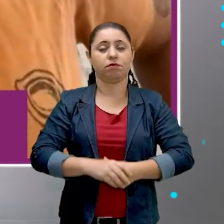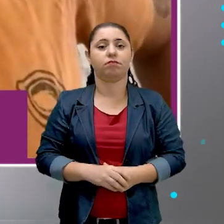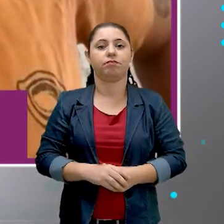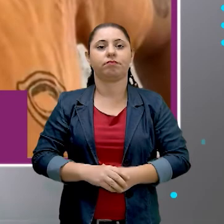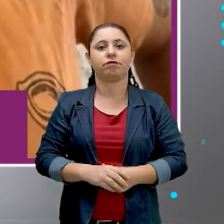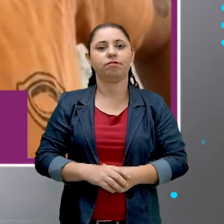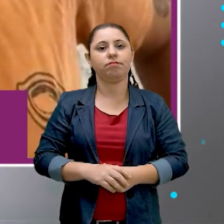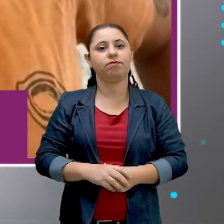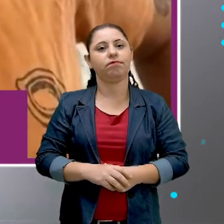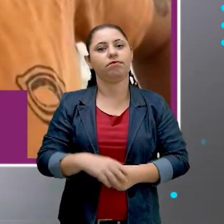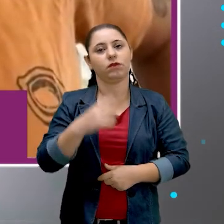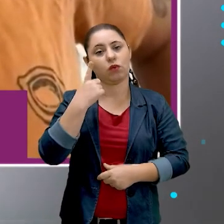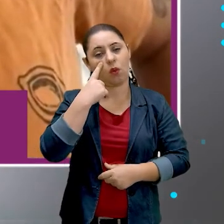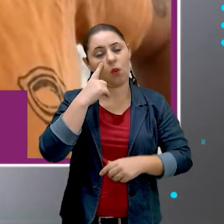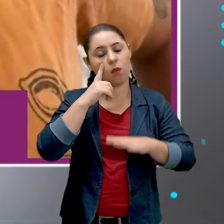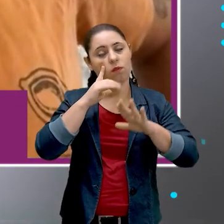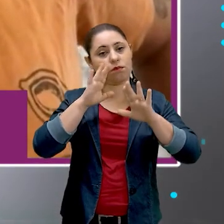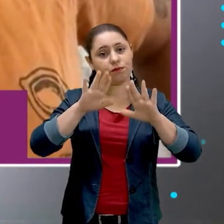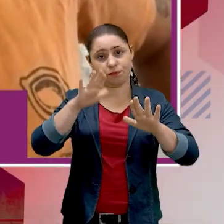para as pessoas?